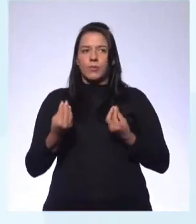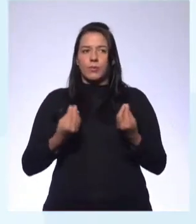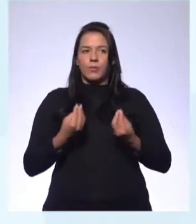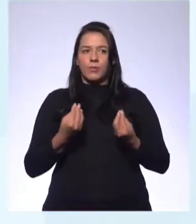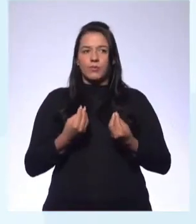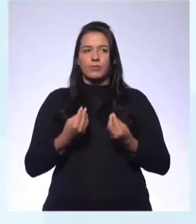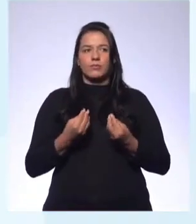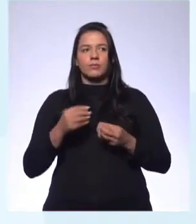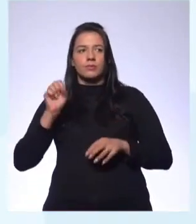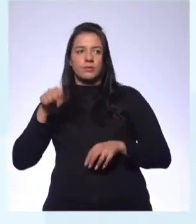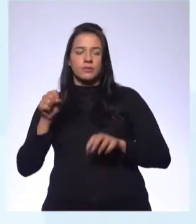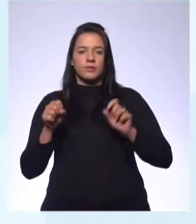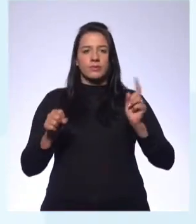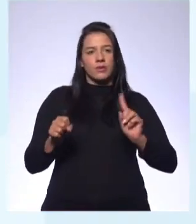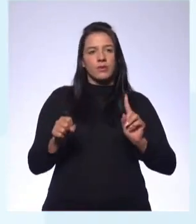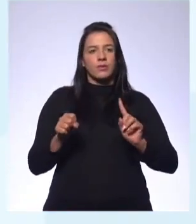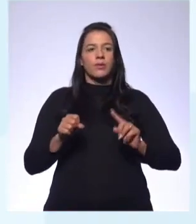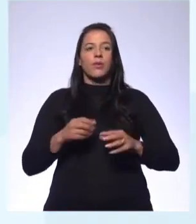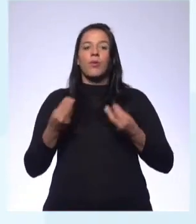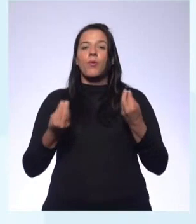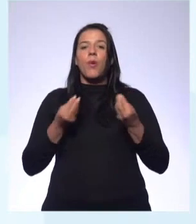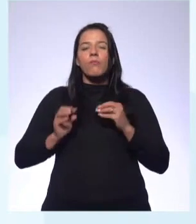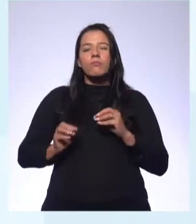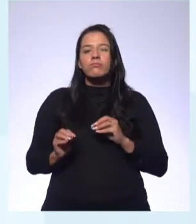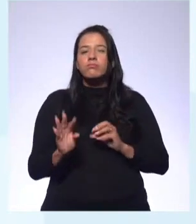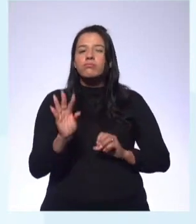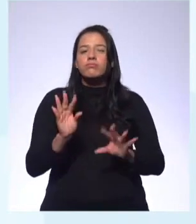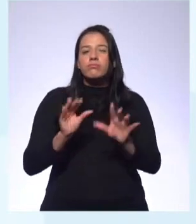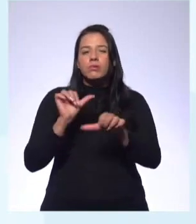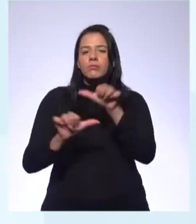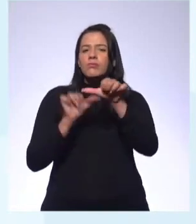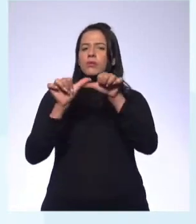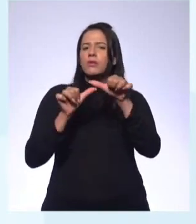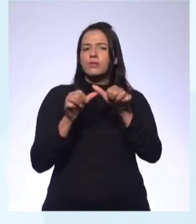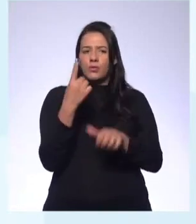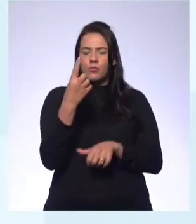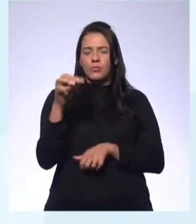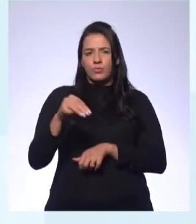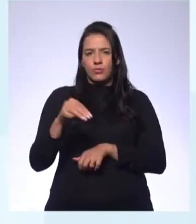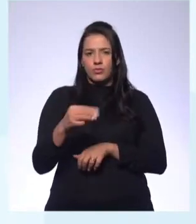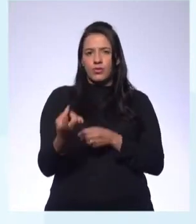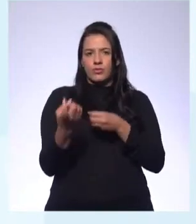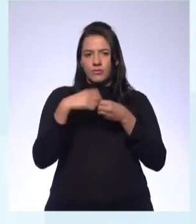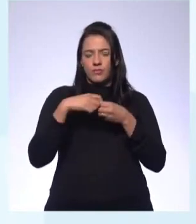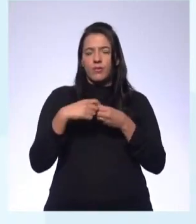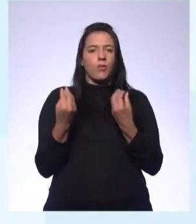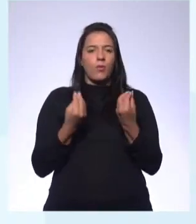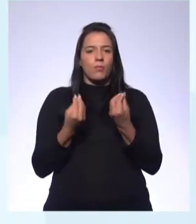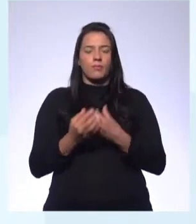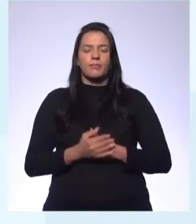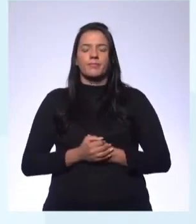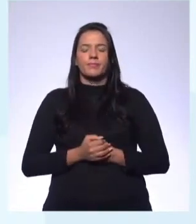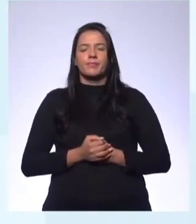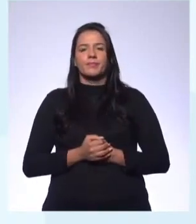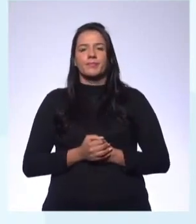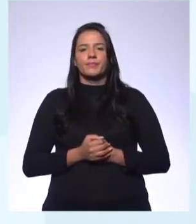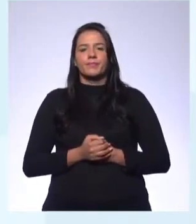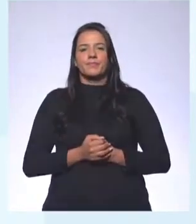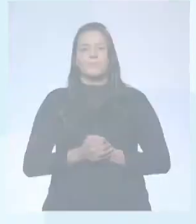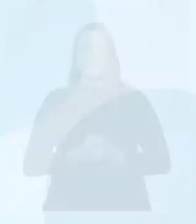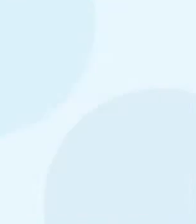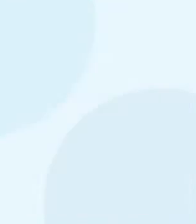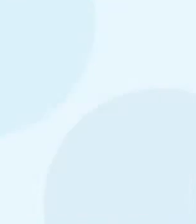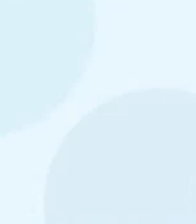confusão. Sim, não, Tá. sim, não. Como essa manipulação aparece? Eu vou dar um minutinho e a gente já volta. Como ela aparece em cada um?